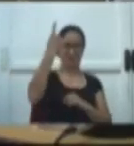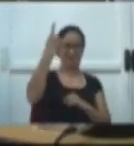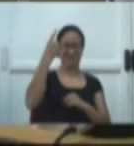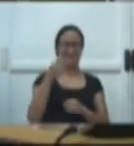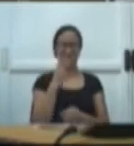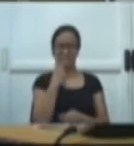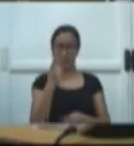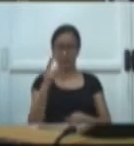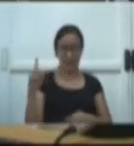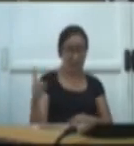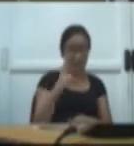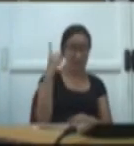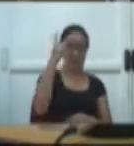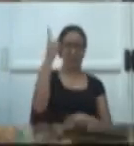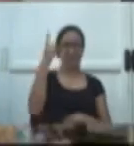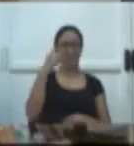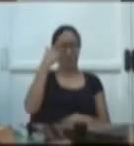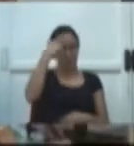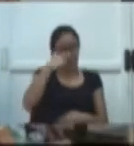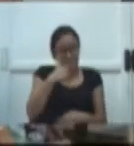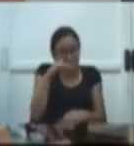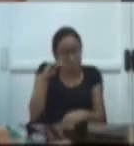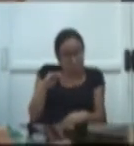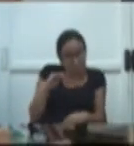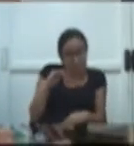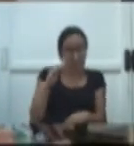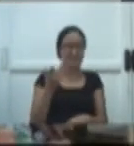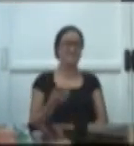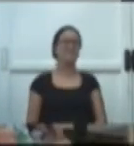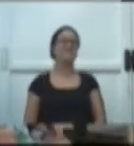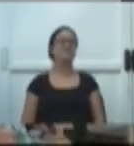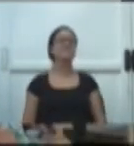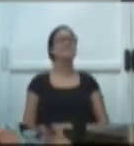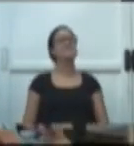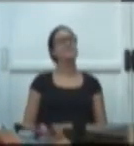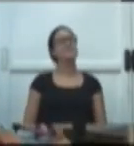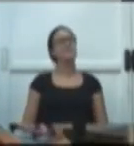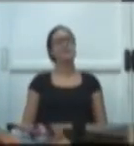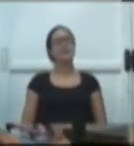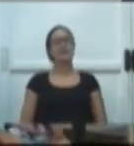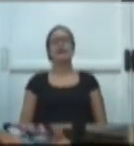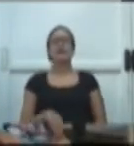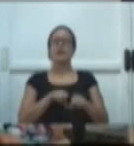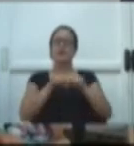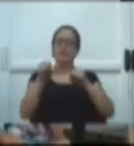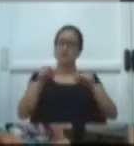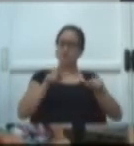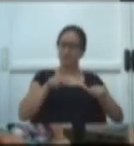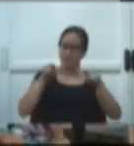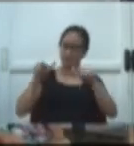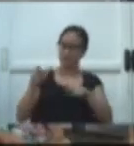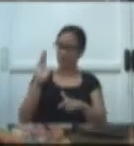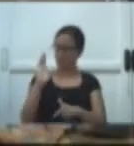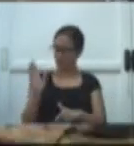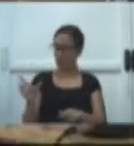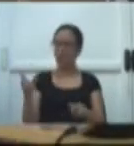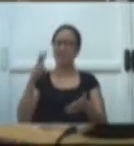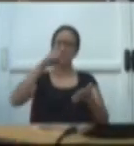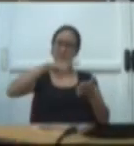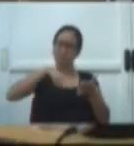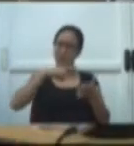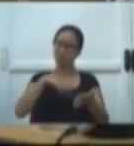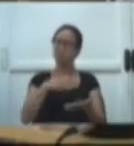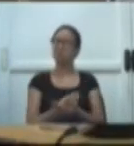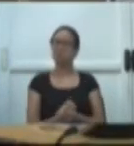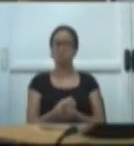Você ri, mas você também é pequenininha. Depois da entrega da placa e a leitura do currículo, não é? Um